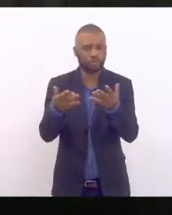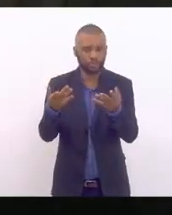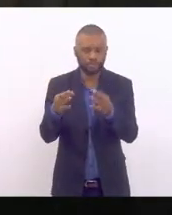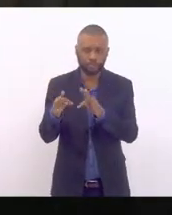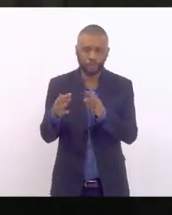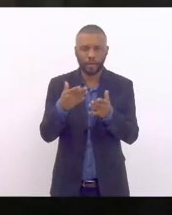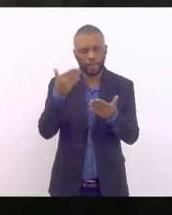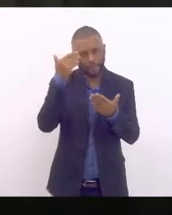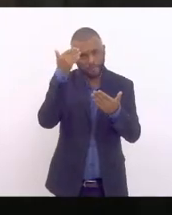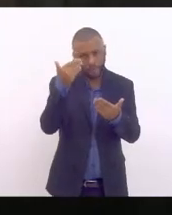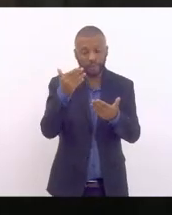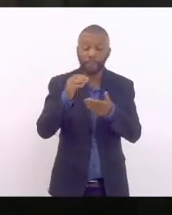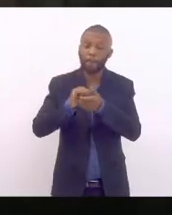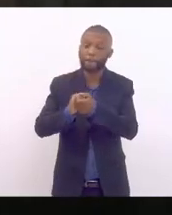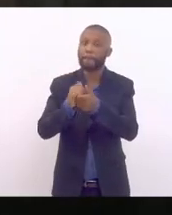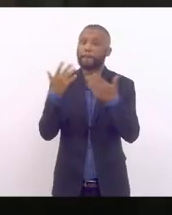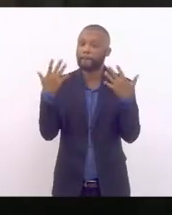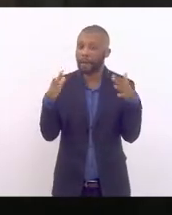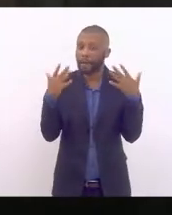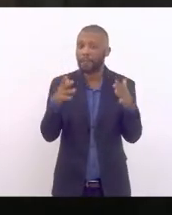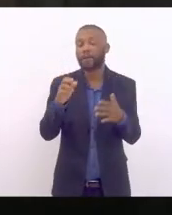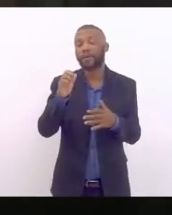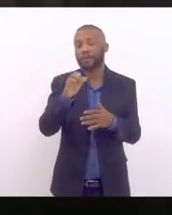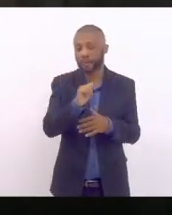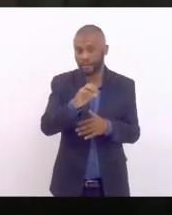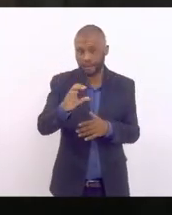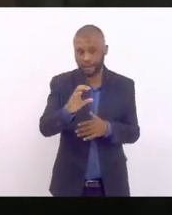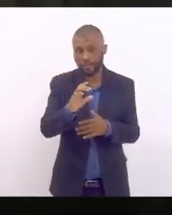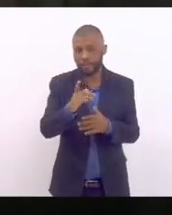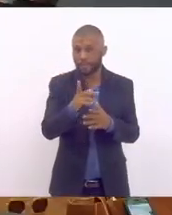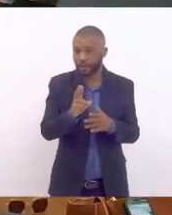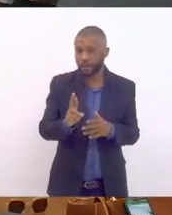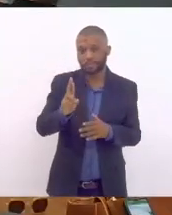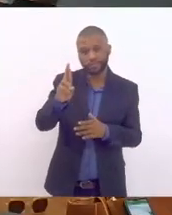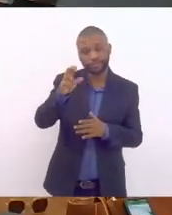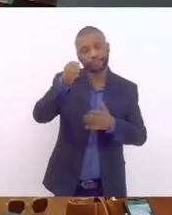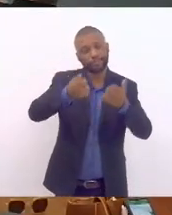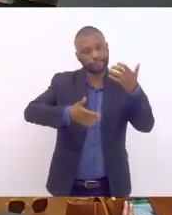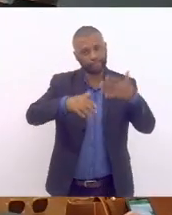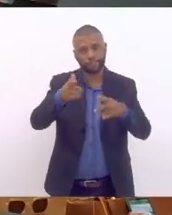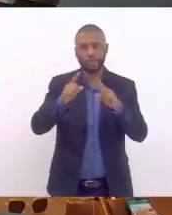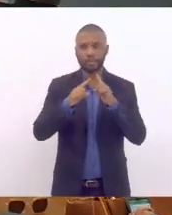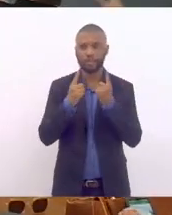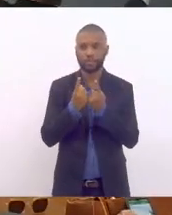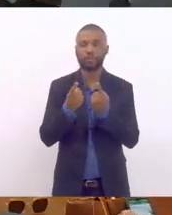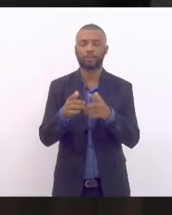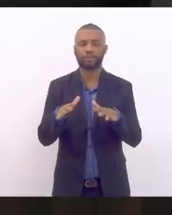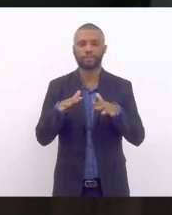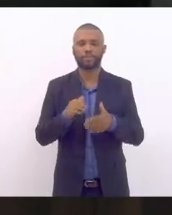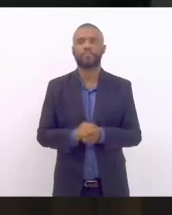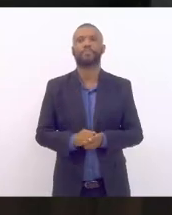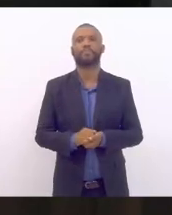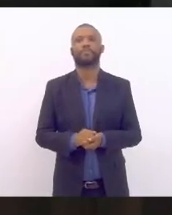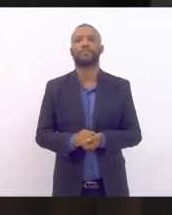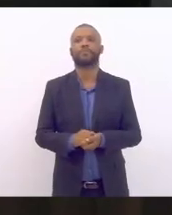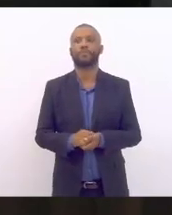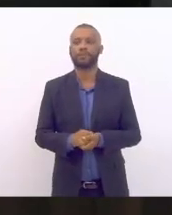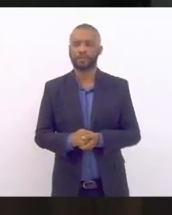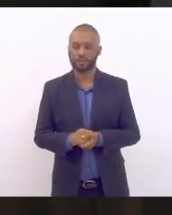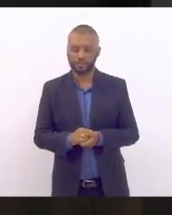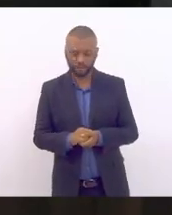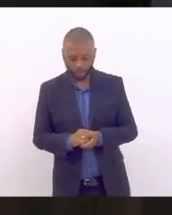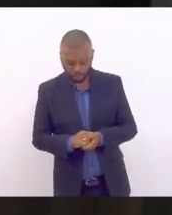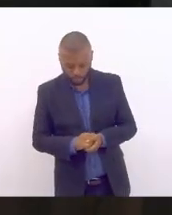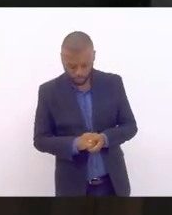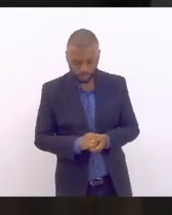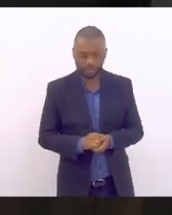Obrigada Parabéns André pela condução dessa audiência pública e já de enfermeira Rejane